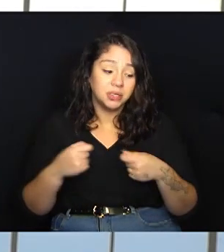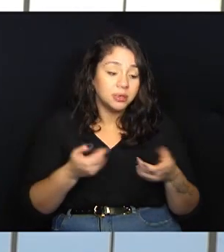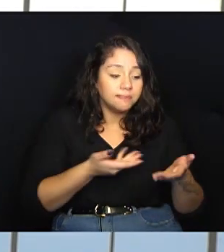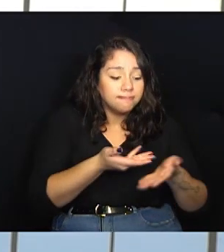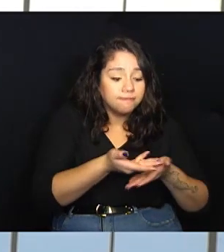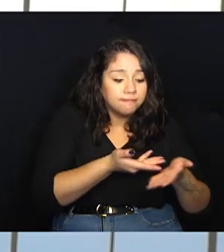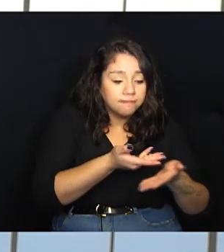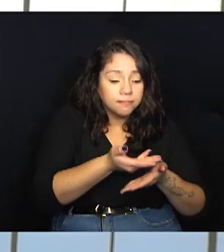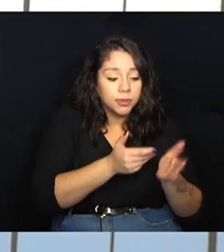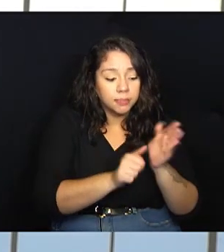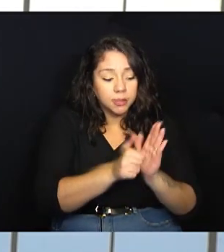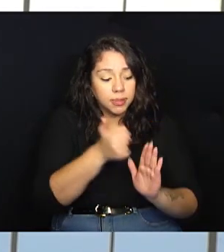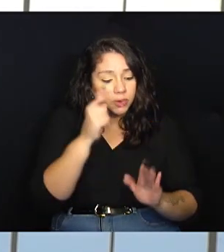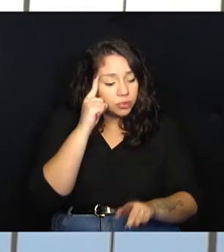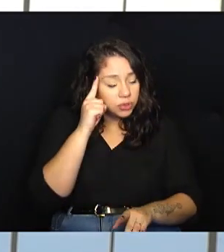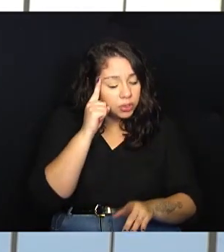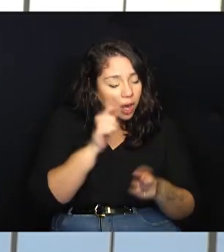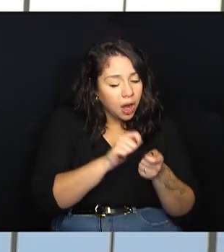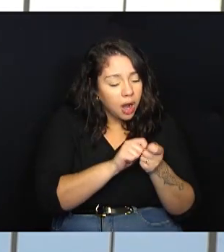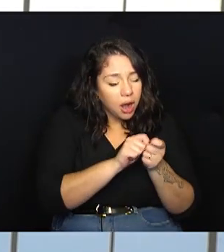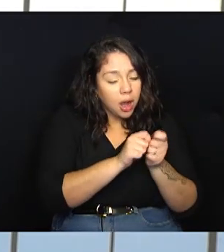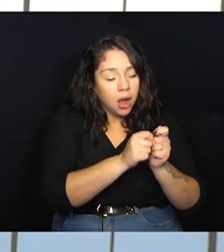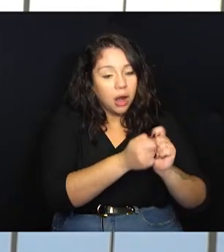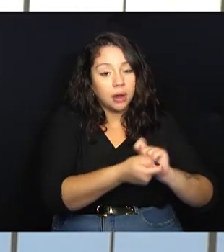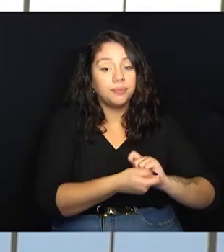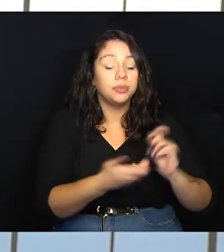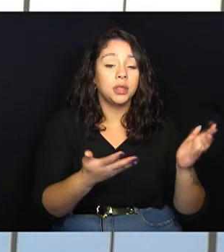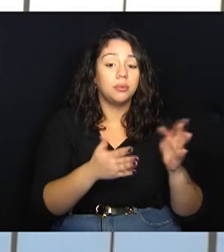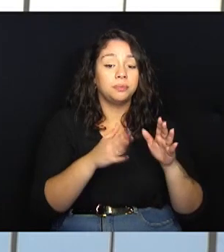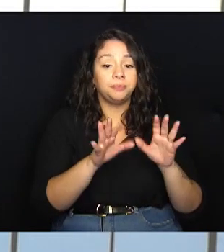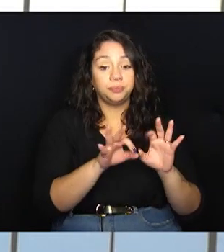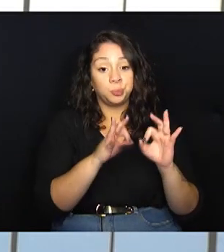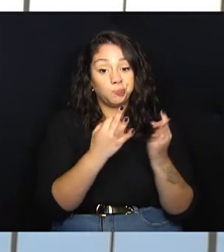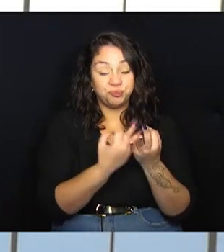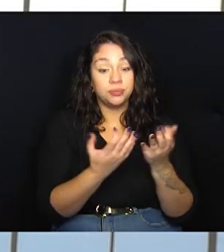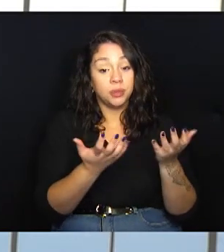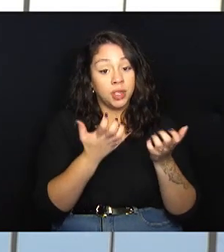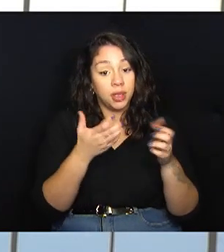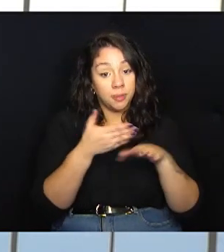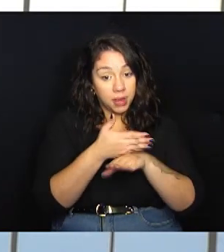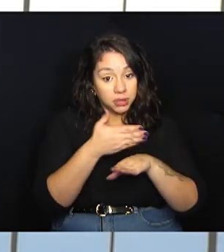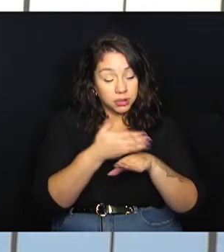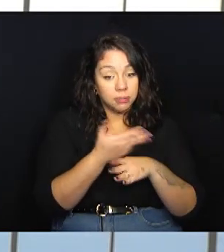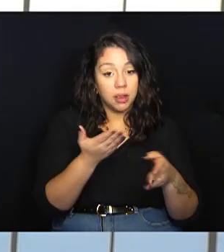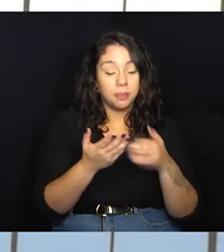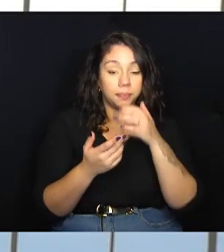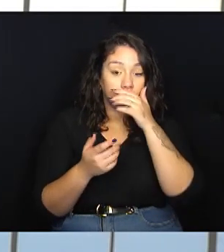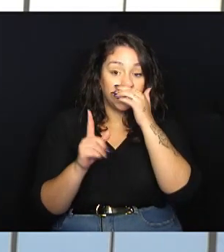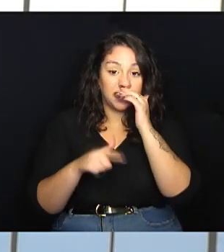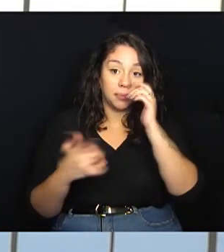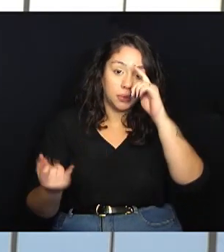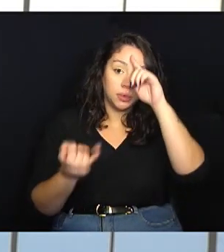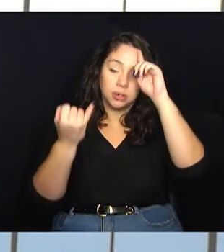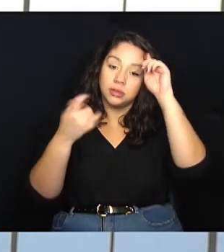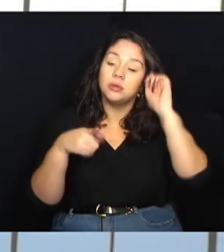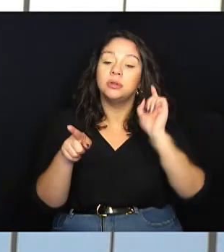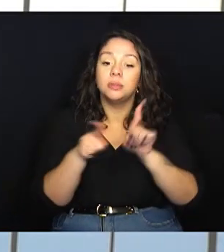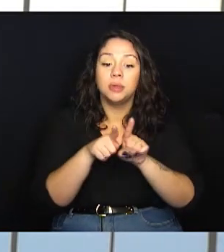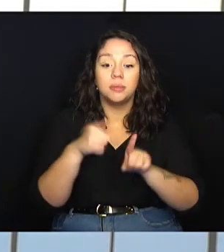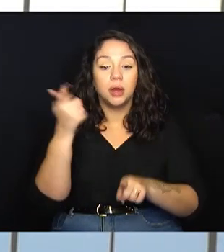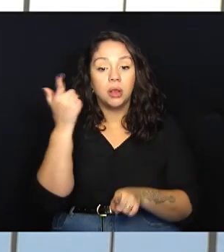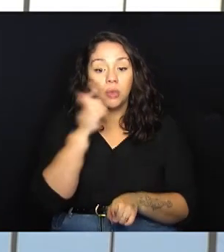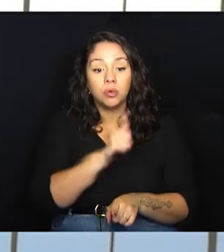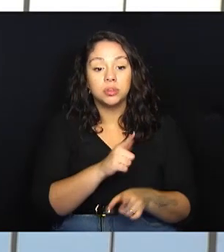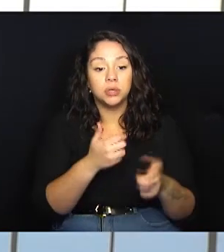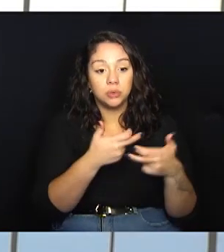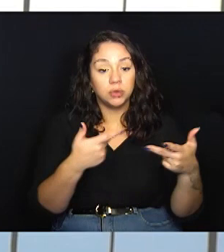nos primeiros dias, adaptação. Então, eu acho que a família, né, que está querendo participar, né, é muito fundamental até para a gente conseguir atender as demandas que a gente